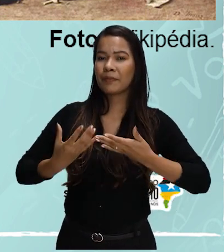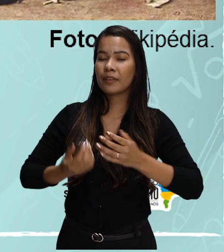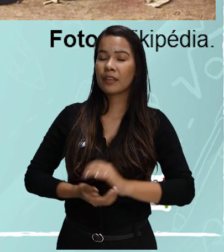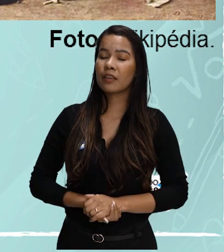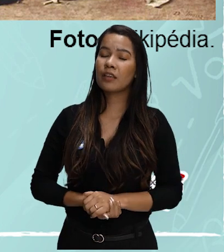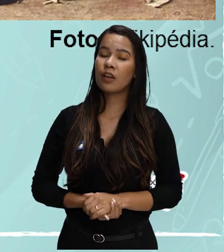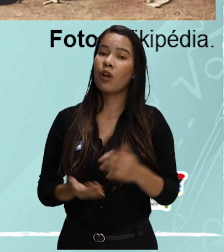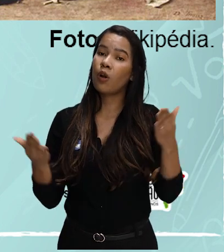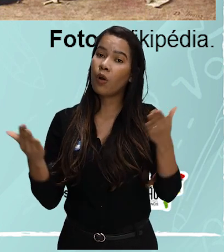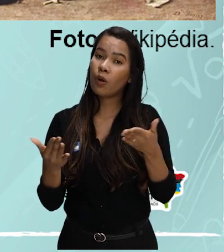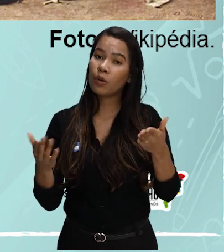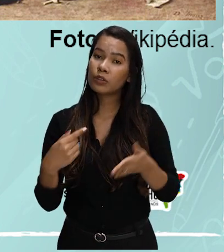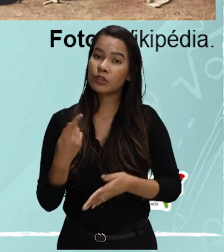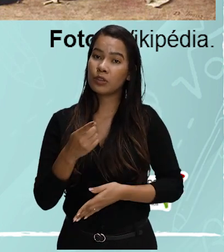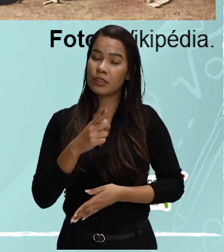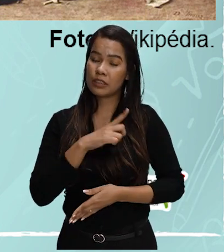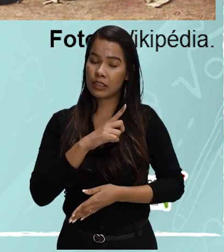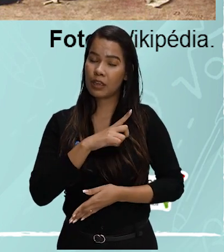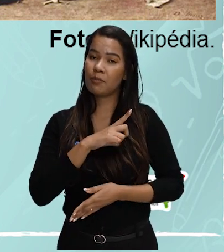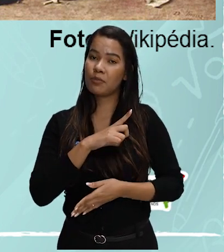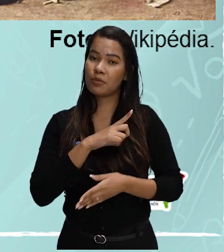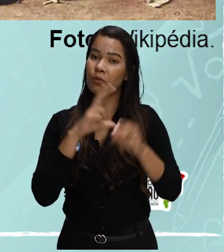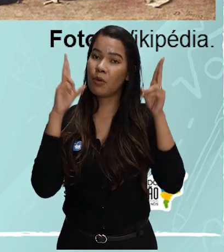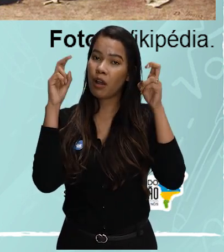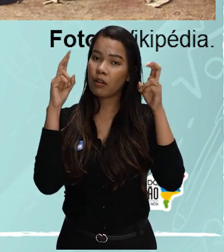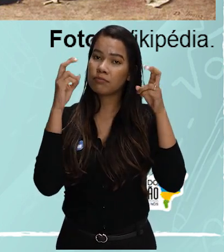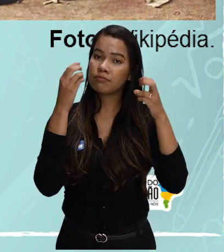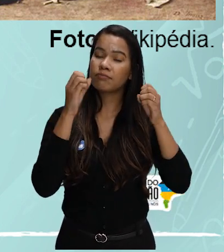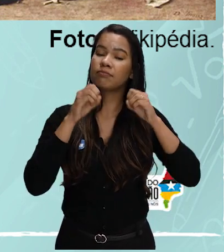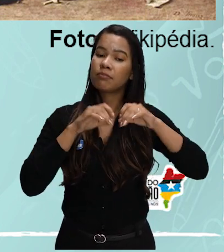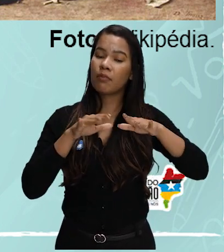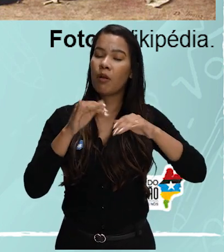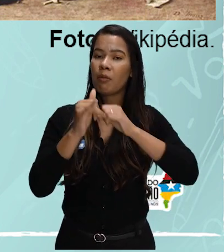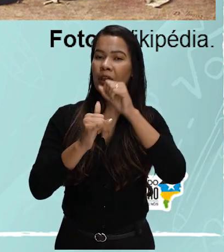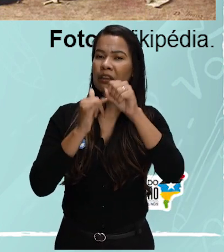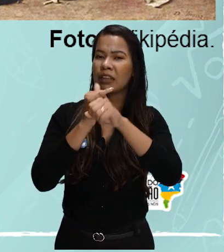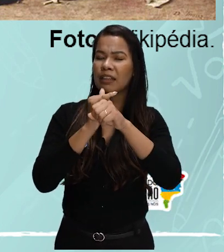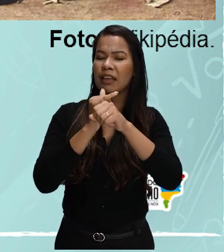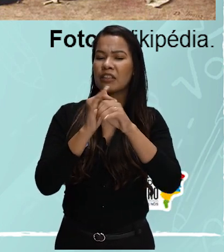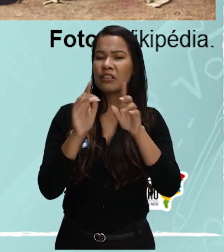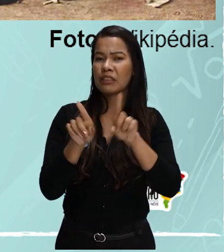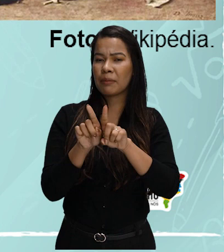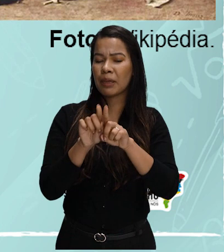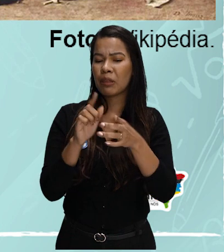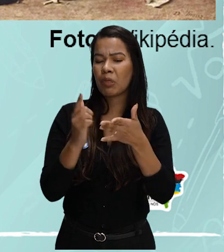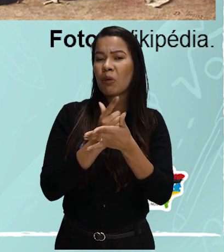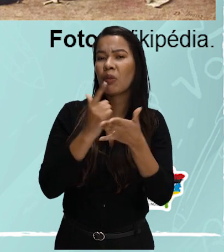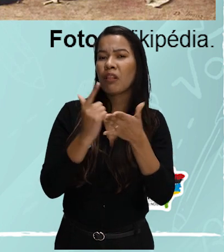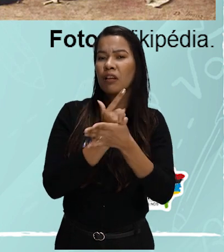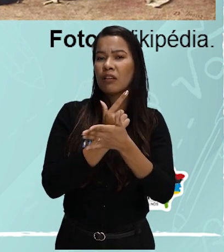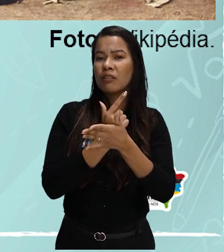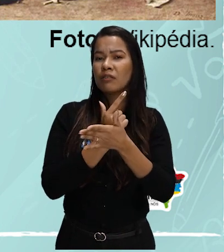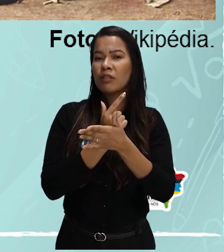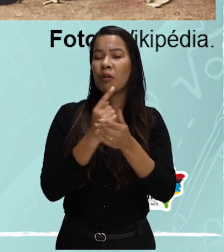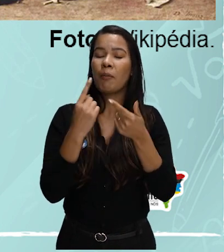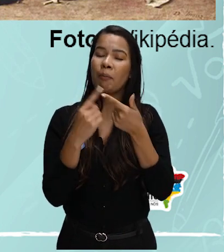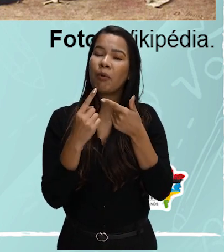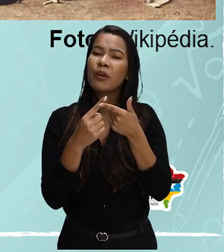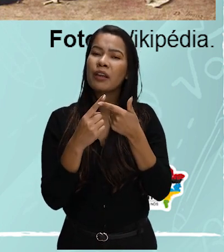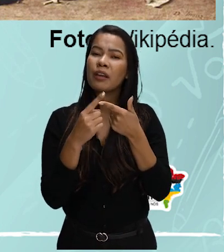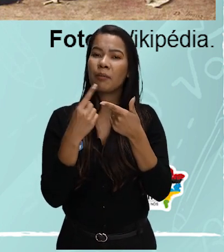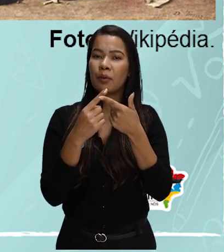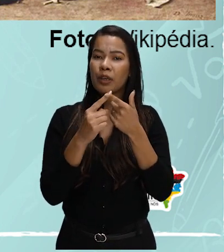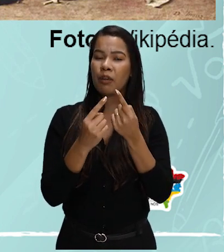nós temos esse assunto aqui publicado nos livros, no seu livro aí da sua escola, porque alguém se dispôs